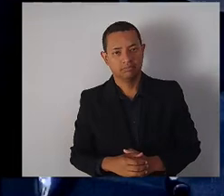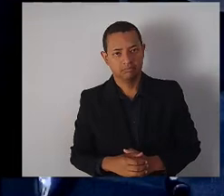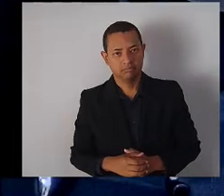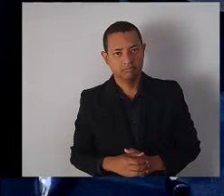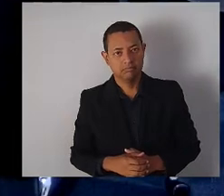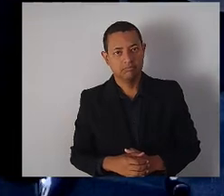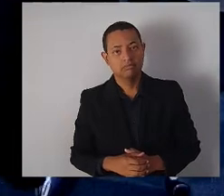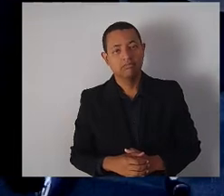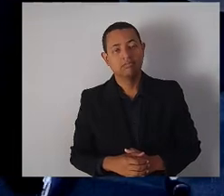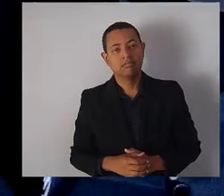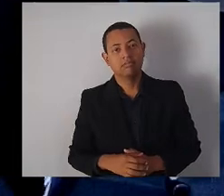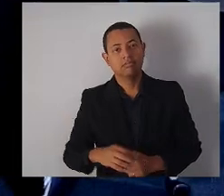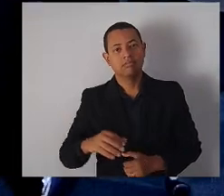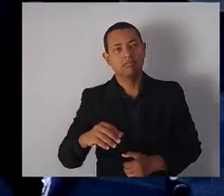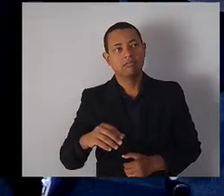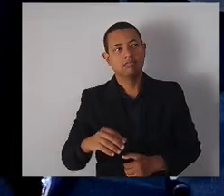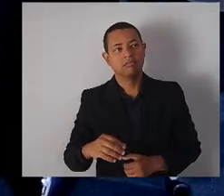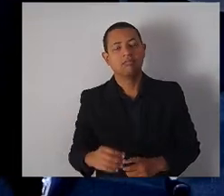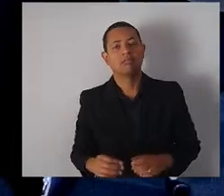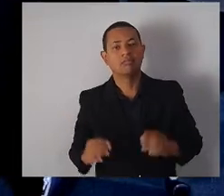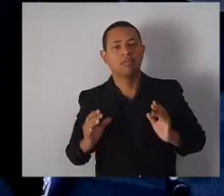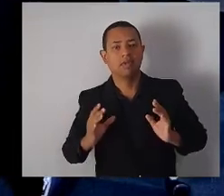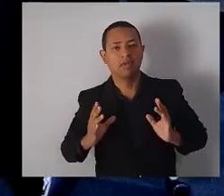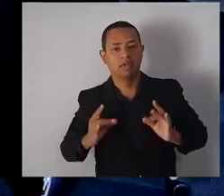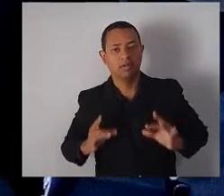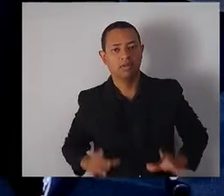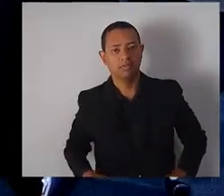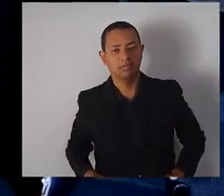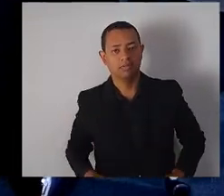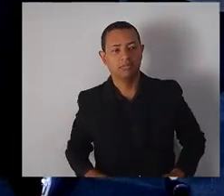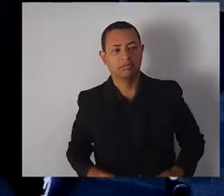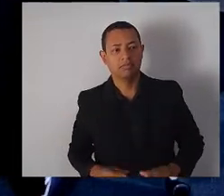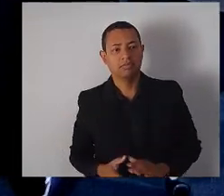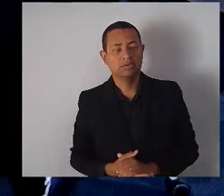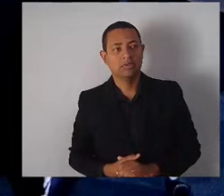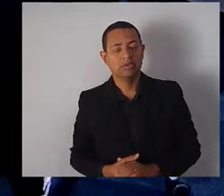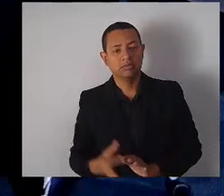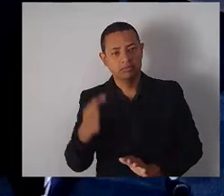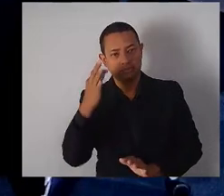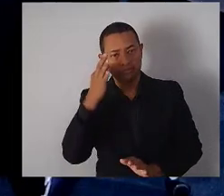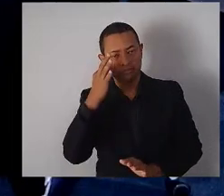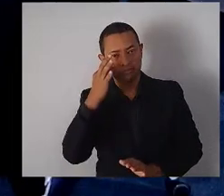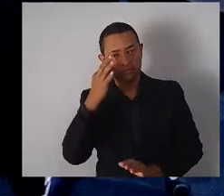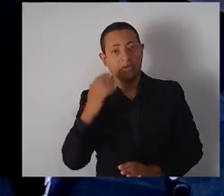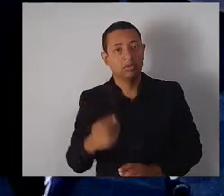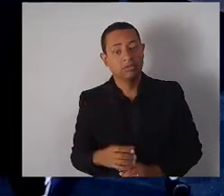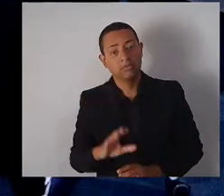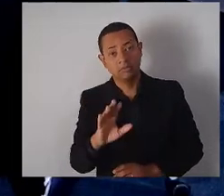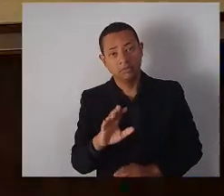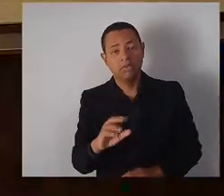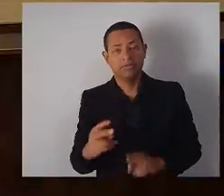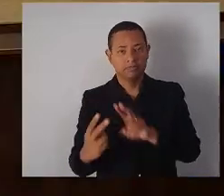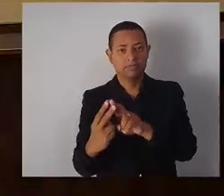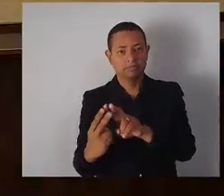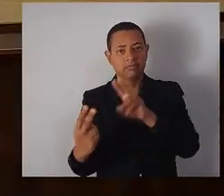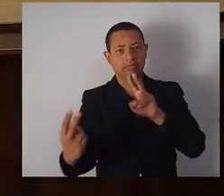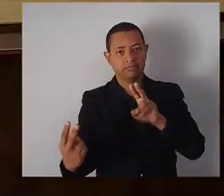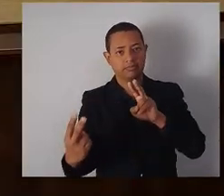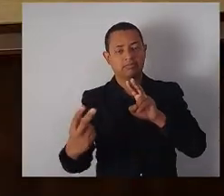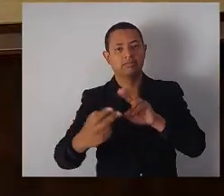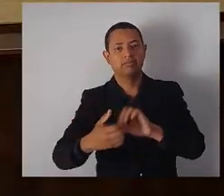Gleidson Pontes não está presente. Ele vai fazer... O desembargador Gleidson vai participar de forma remota, não é